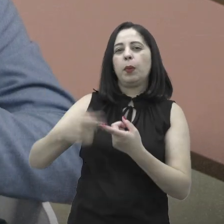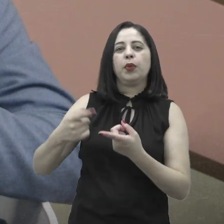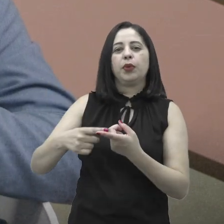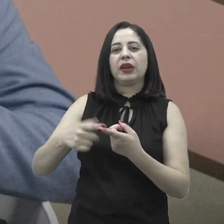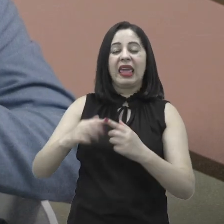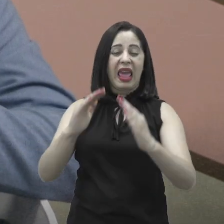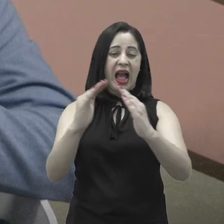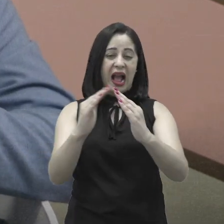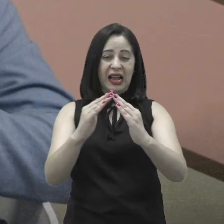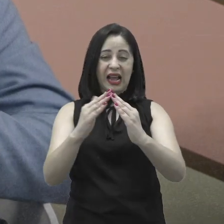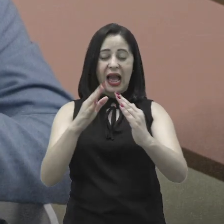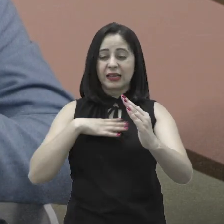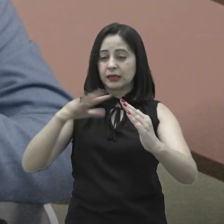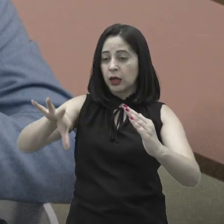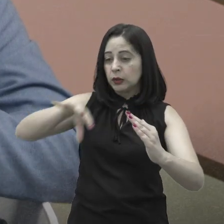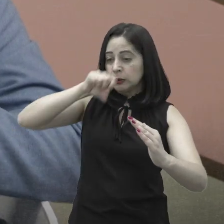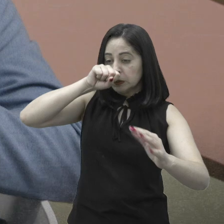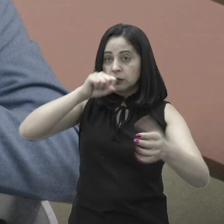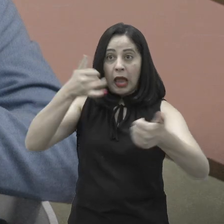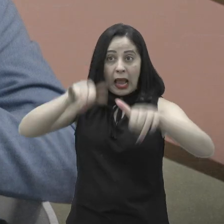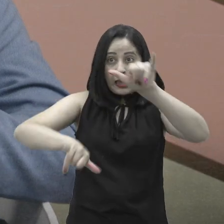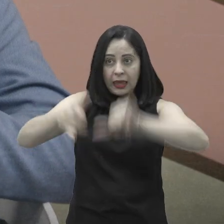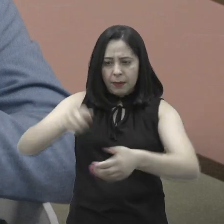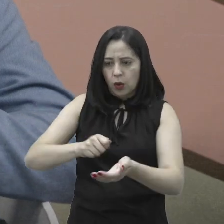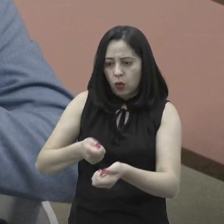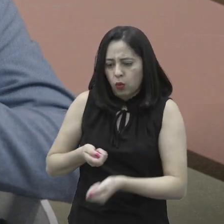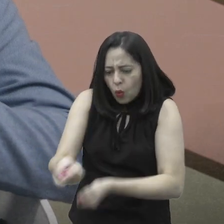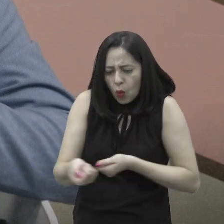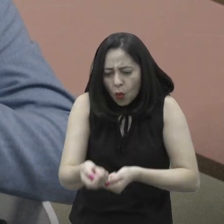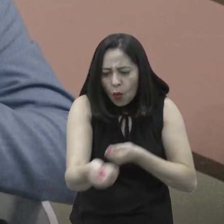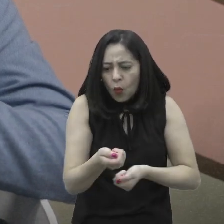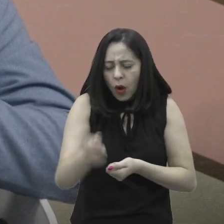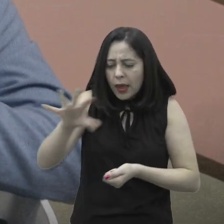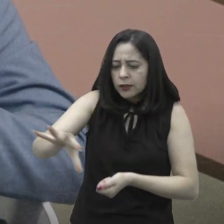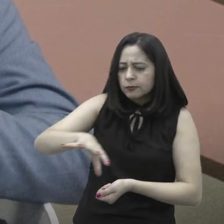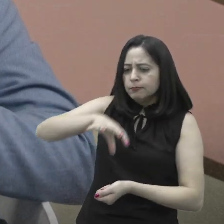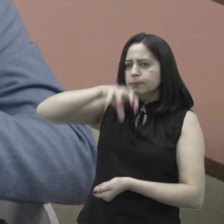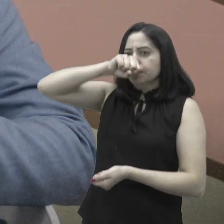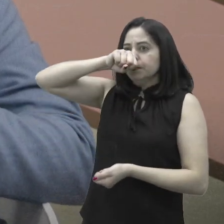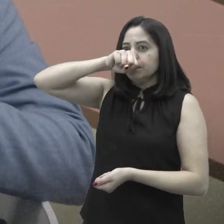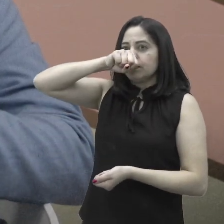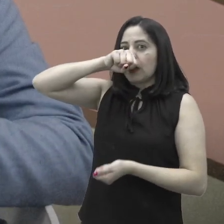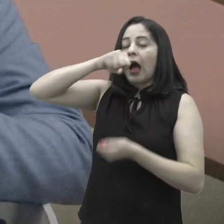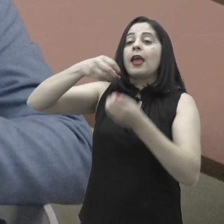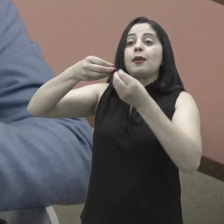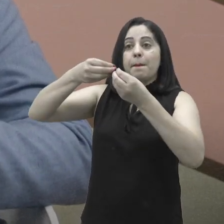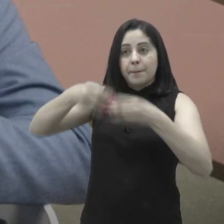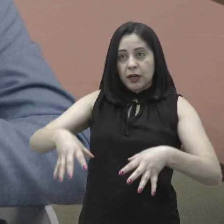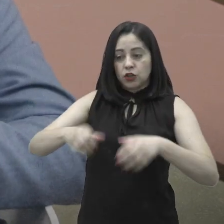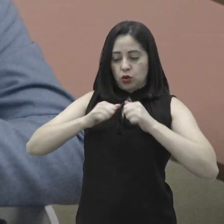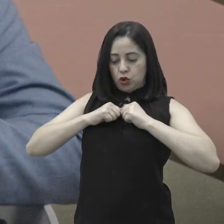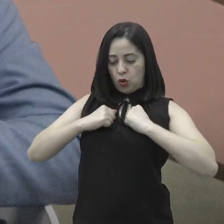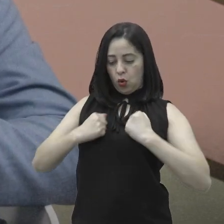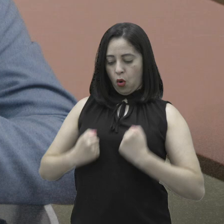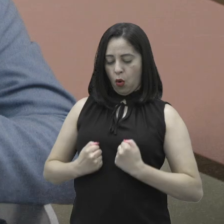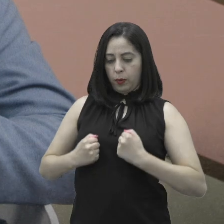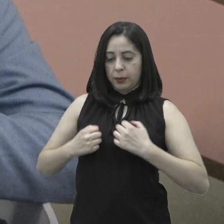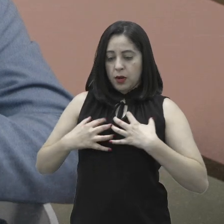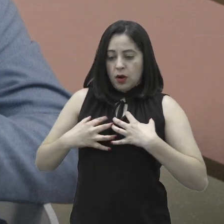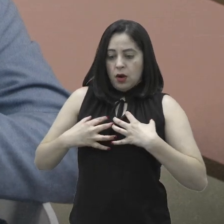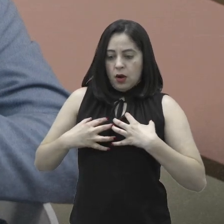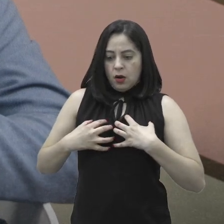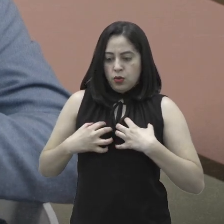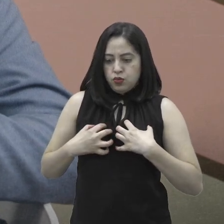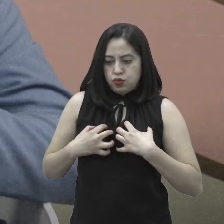é na casa, que você usa algum produto de limpeza, alguma coisa volátil que pode irritar o pulmão e gerar esses sintomas de uma